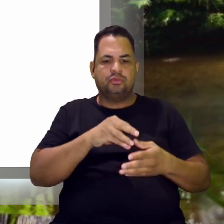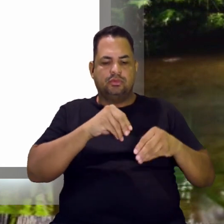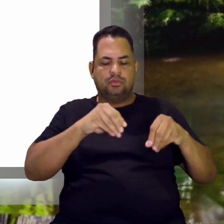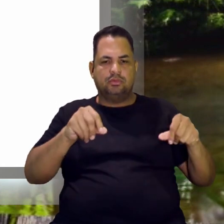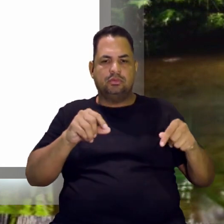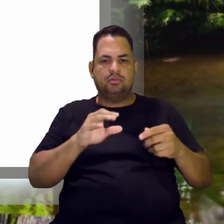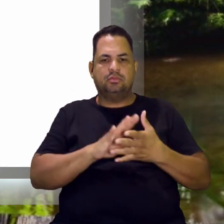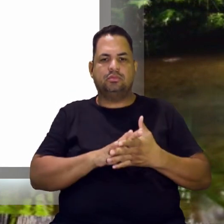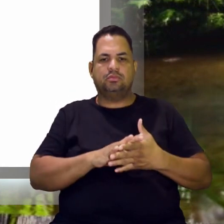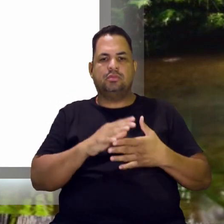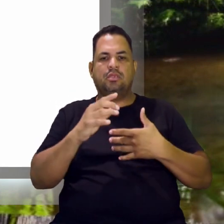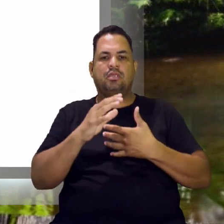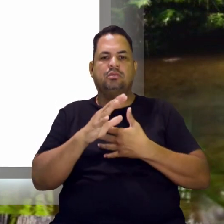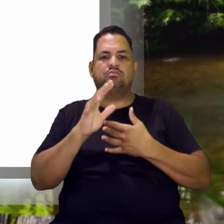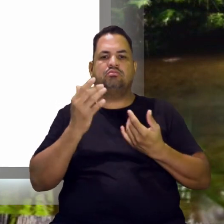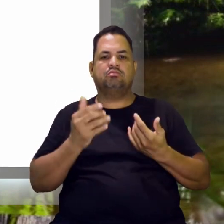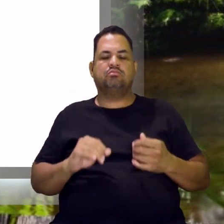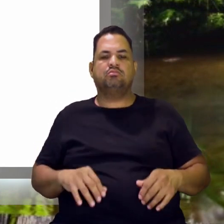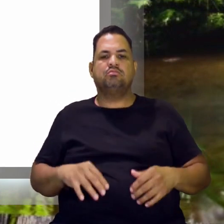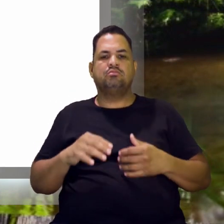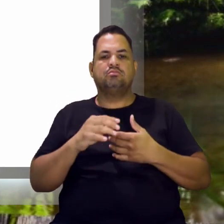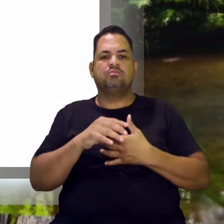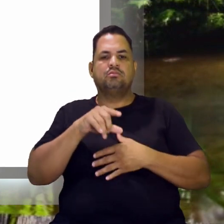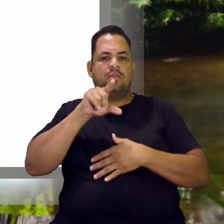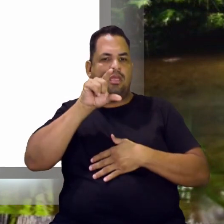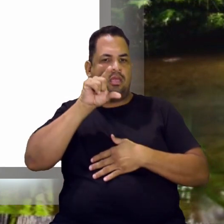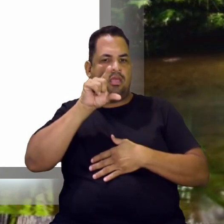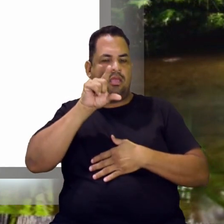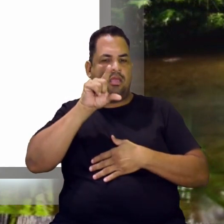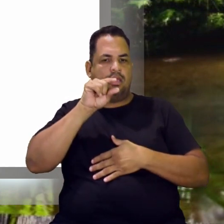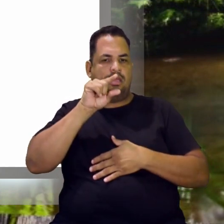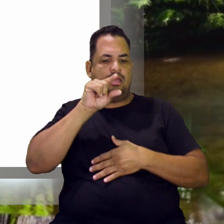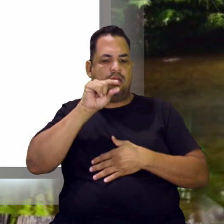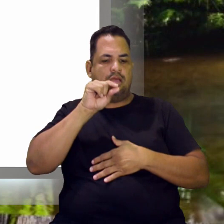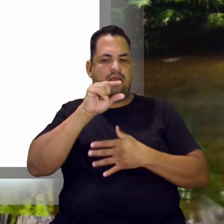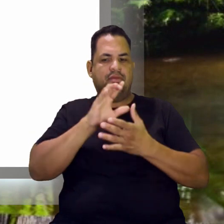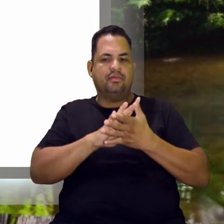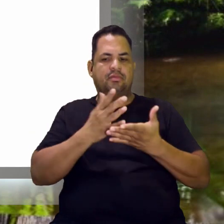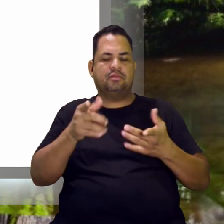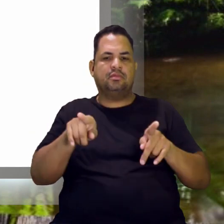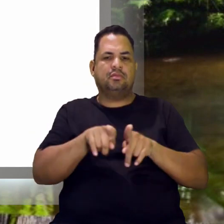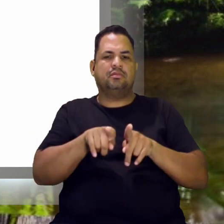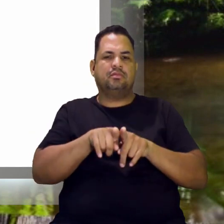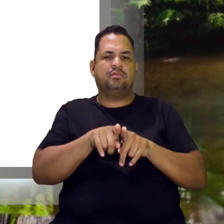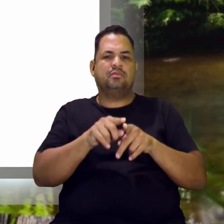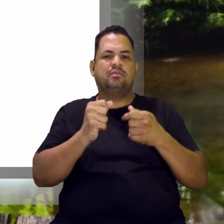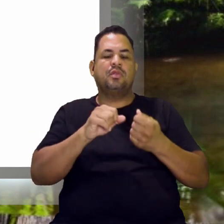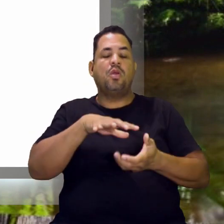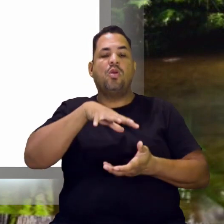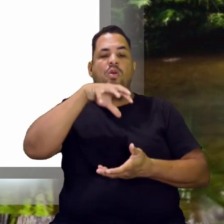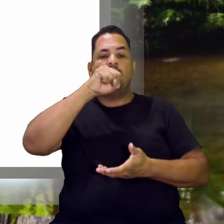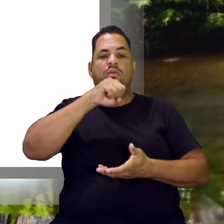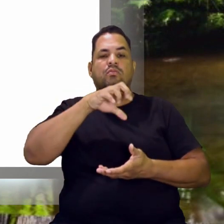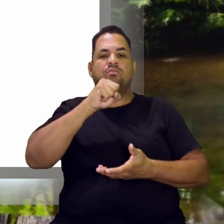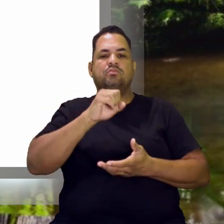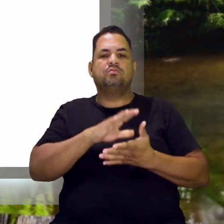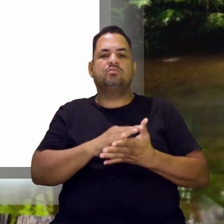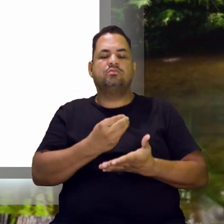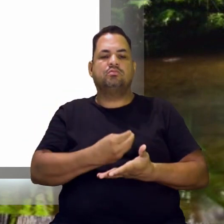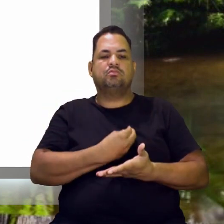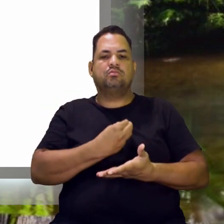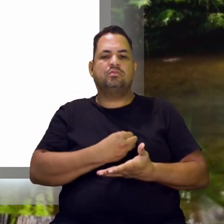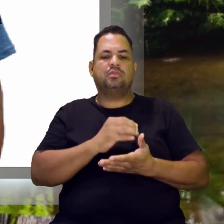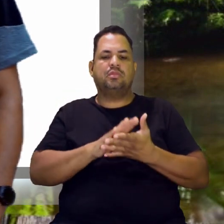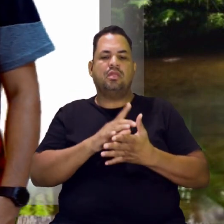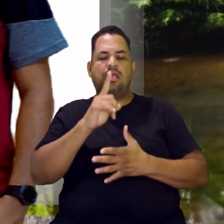A ave, de alguma forma, ela é um animal terrestre no sentido de respiração. Nós temos os animais que vivem na